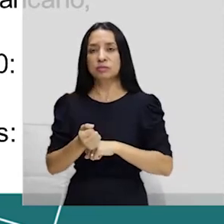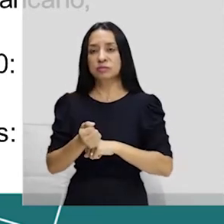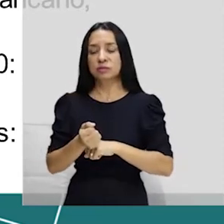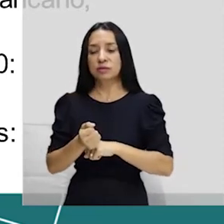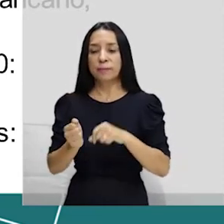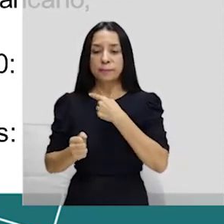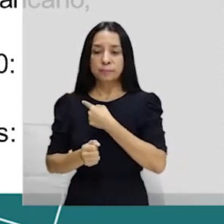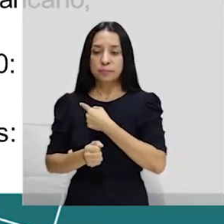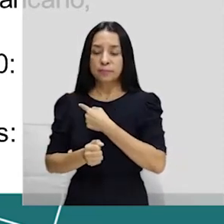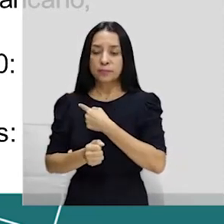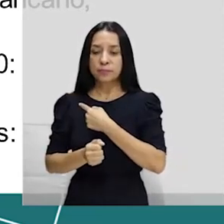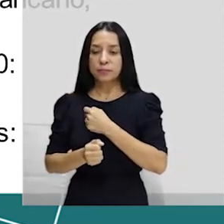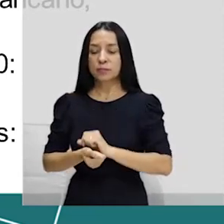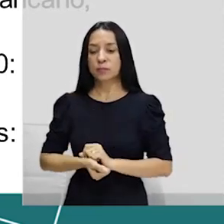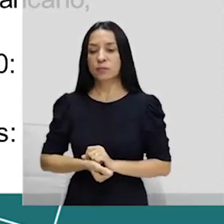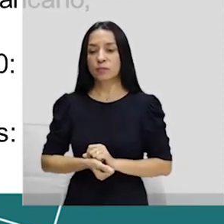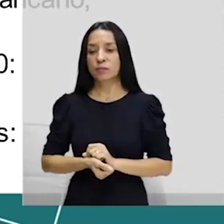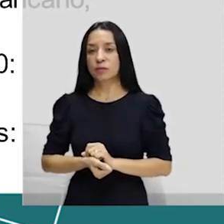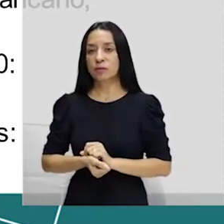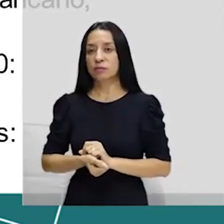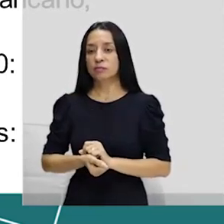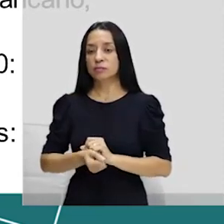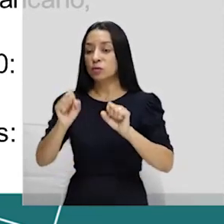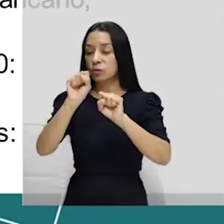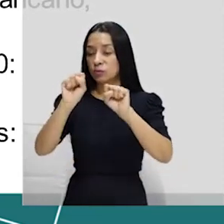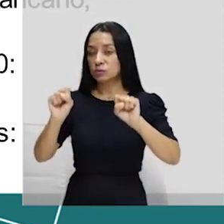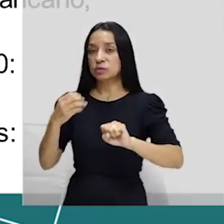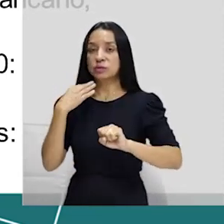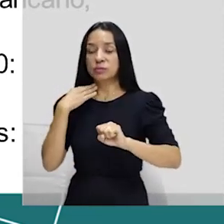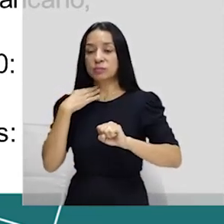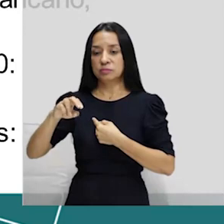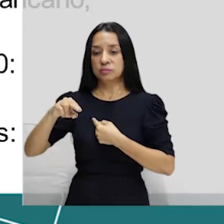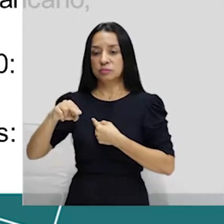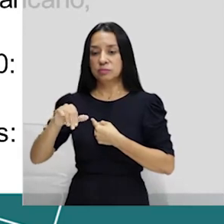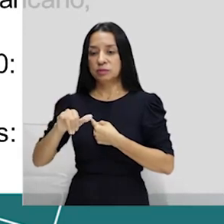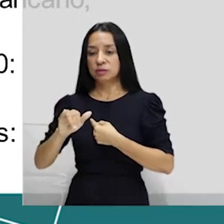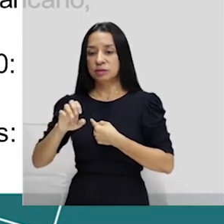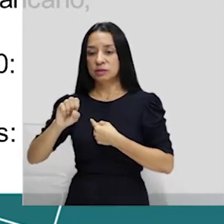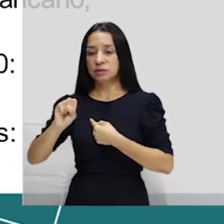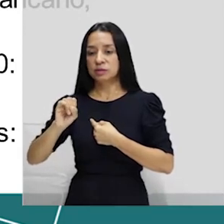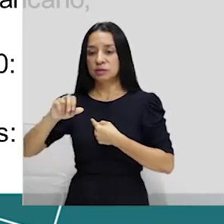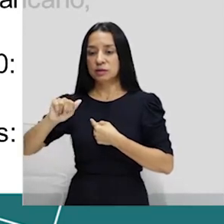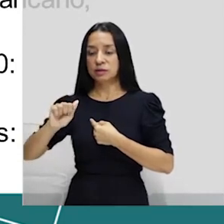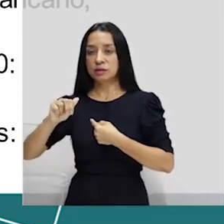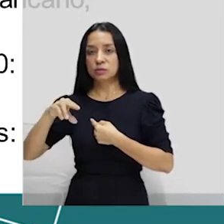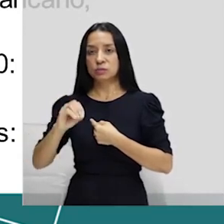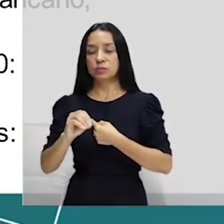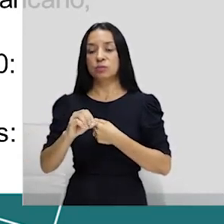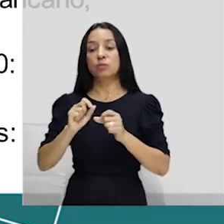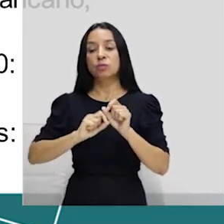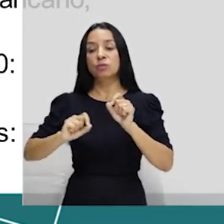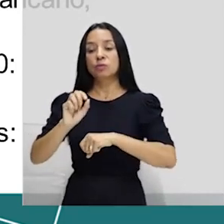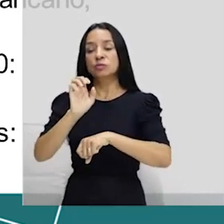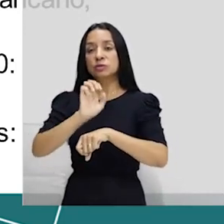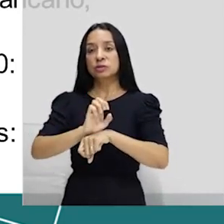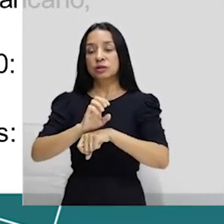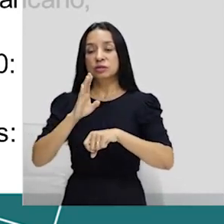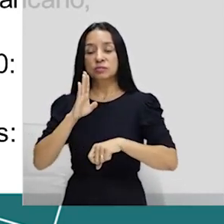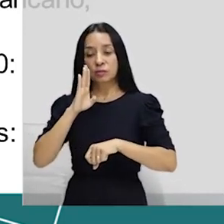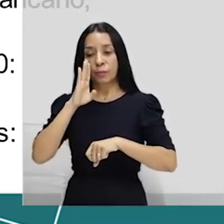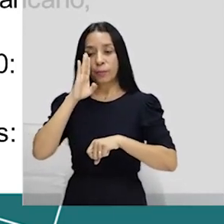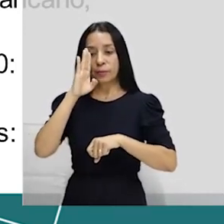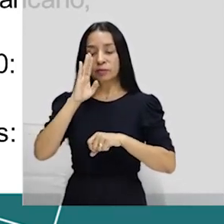fase, capitalismo comercial. Com a Revolução Industrial, que vai acontecer a partir de 1750, nós temos aí